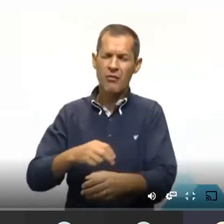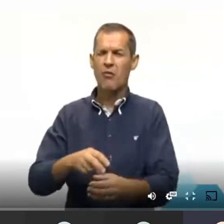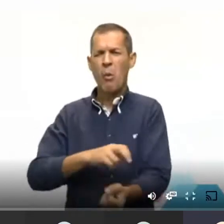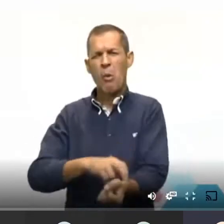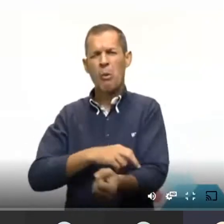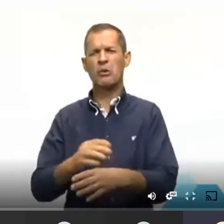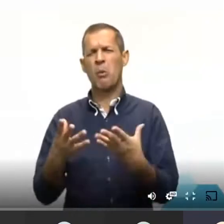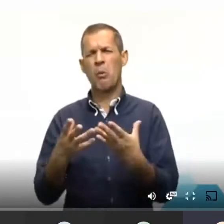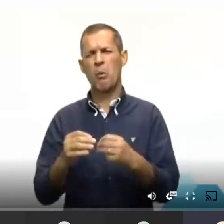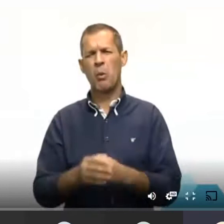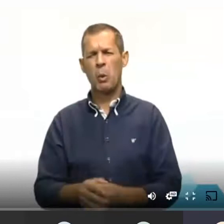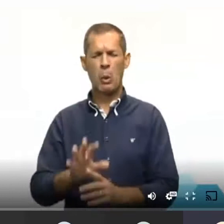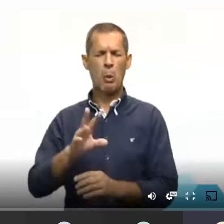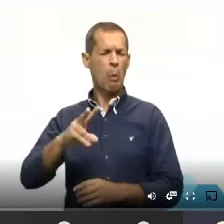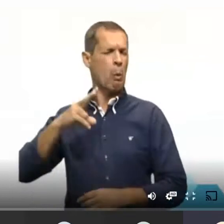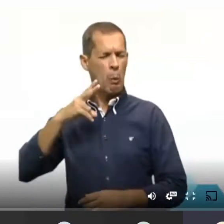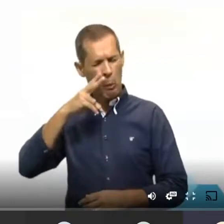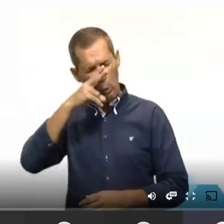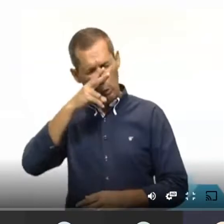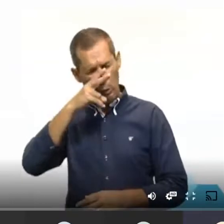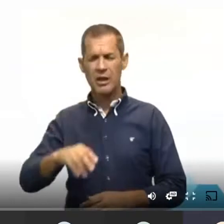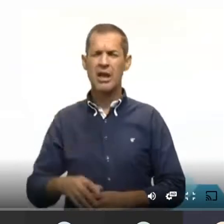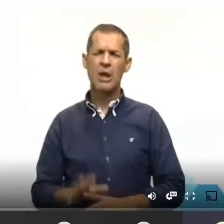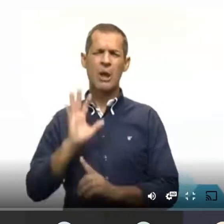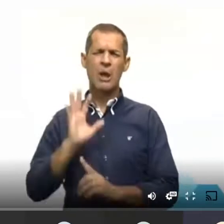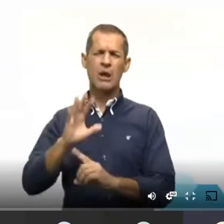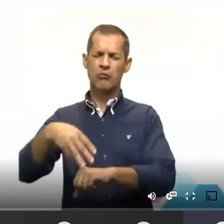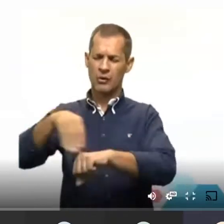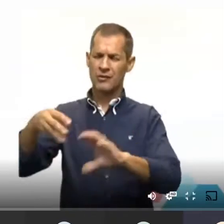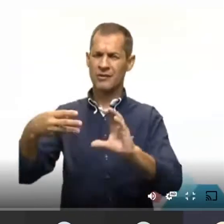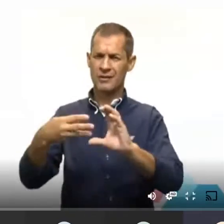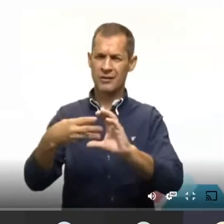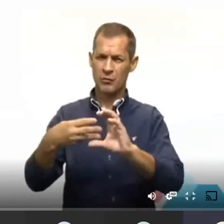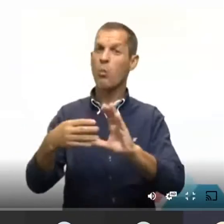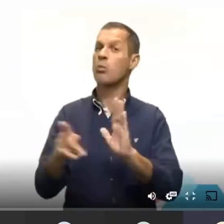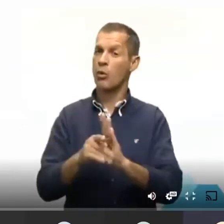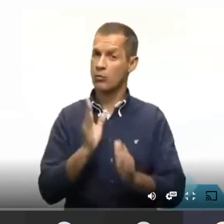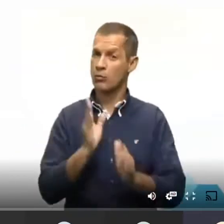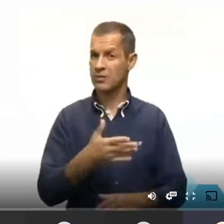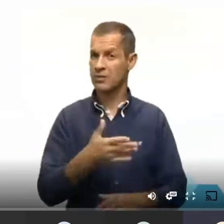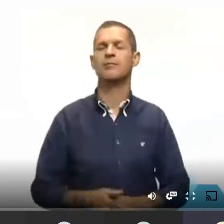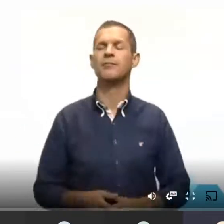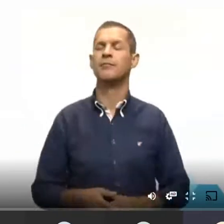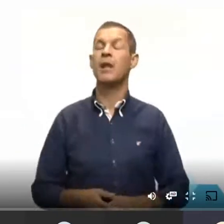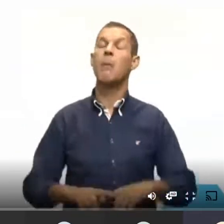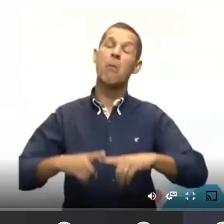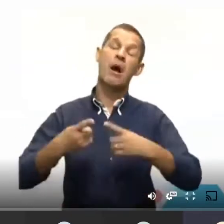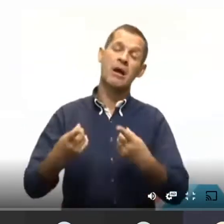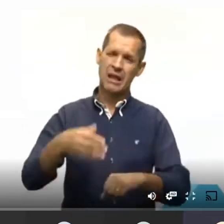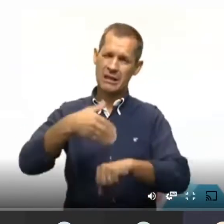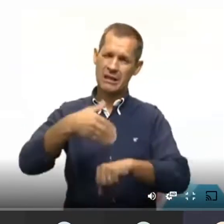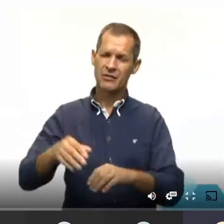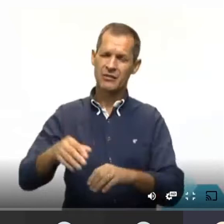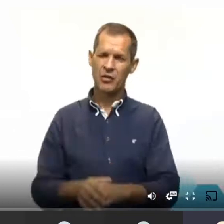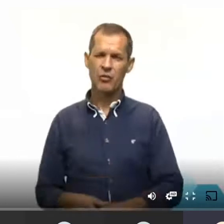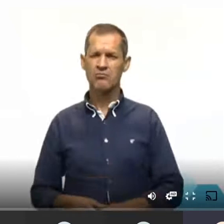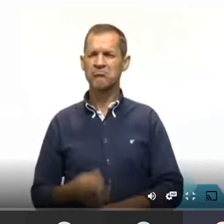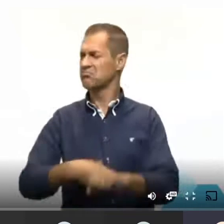for um estresse muito intenso, ele vai causar lesão celular diretamente, né? E no caso da